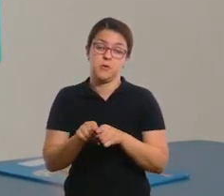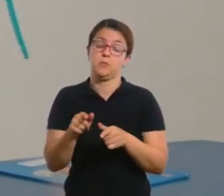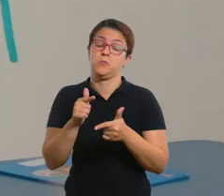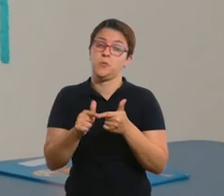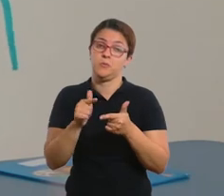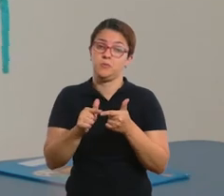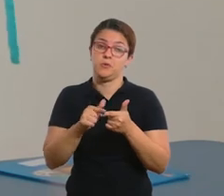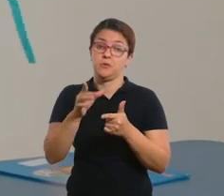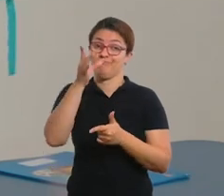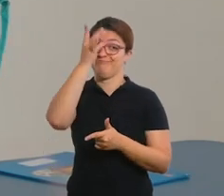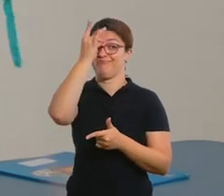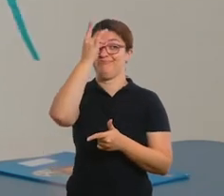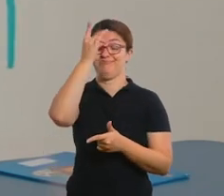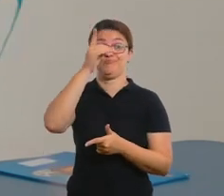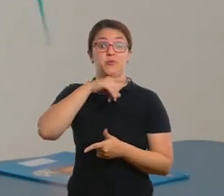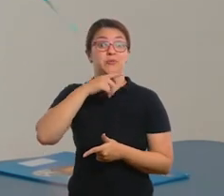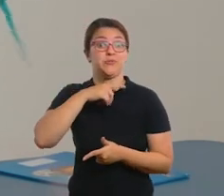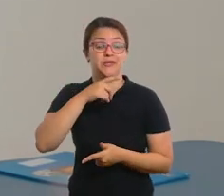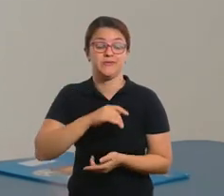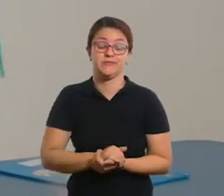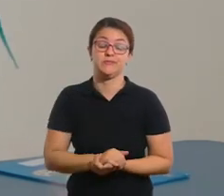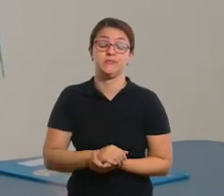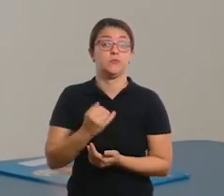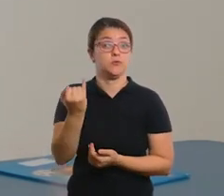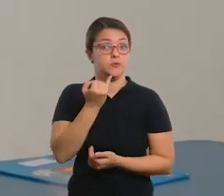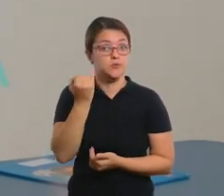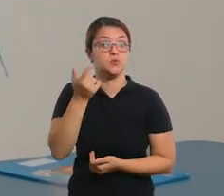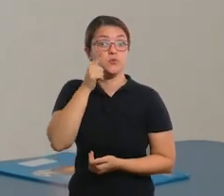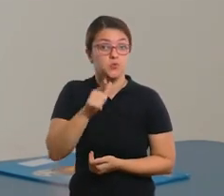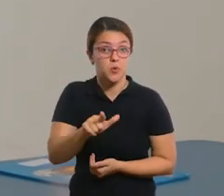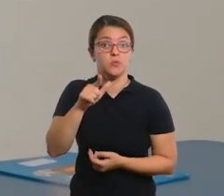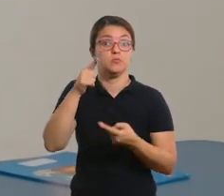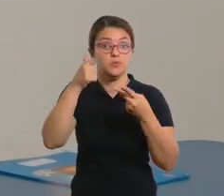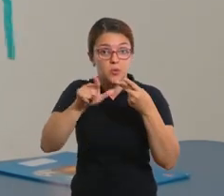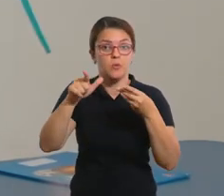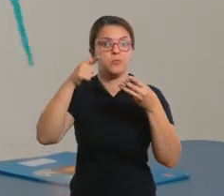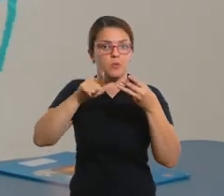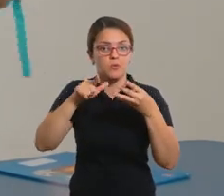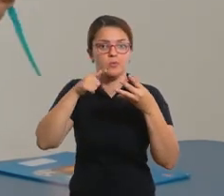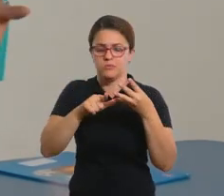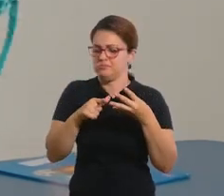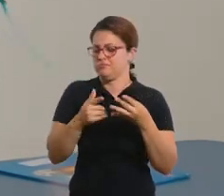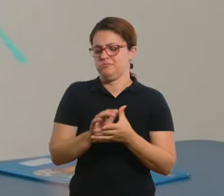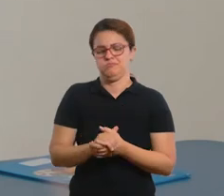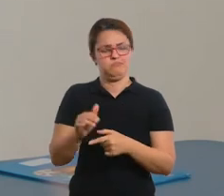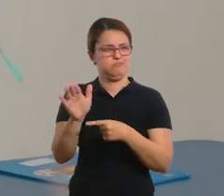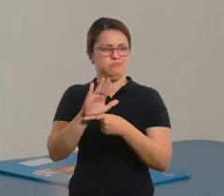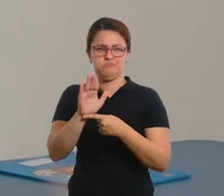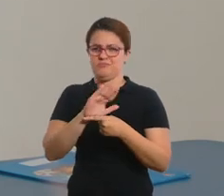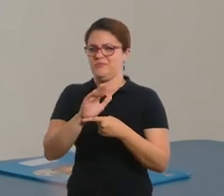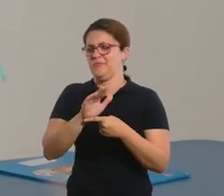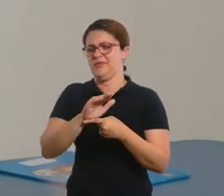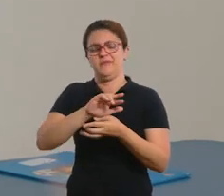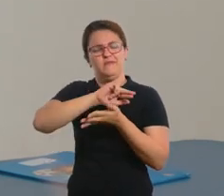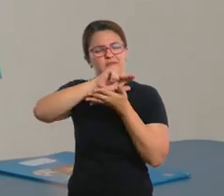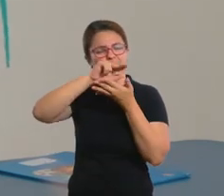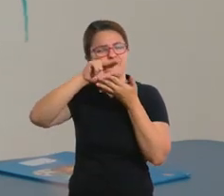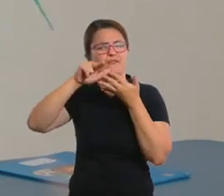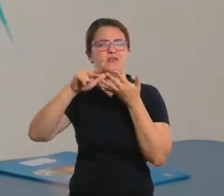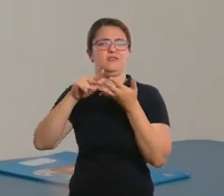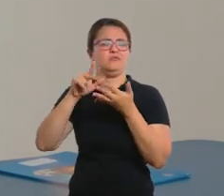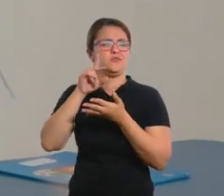memorização, então é importante que a gente repita. E não tem contraindicação, deixa que ela assista o vídeo quantas vezes ela